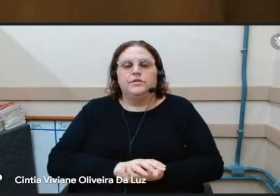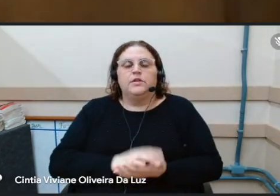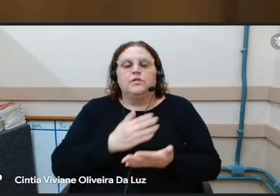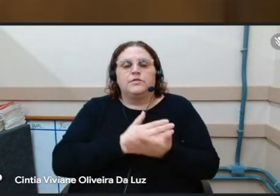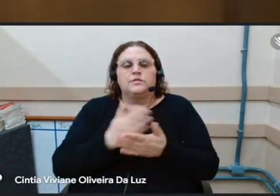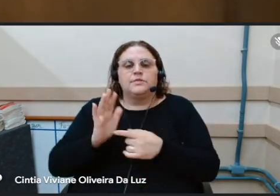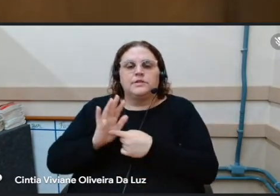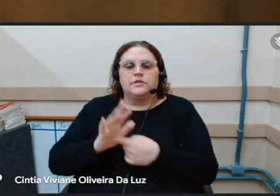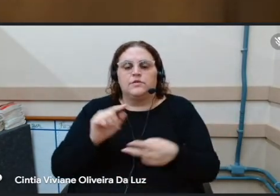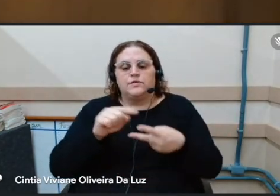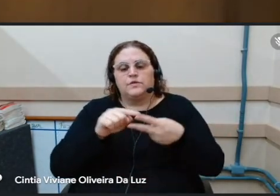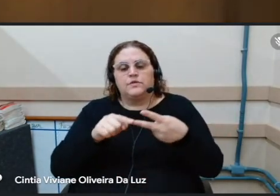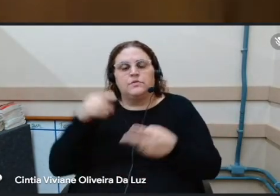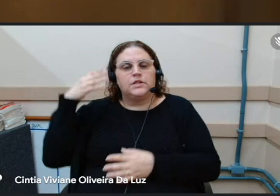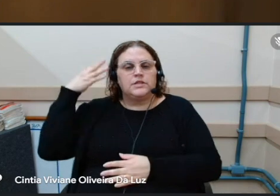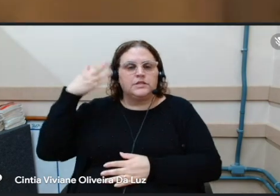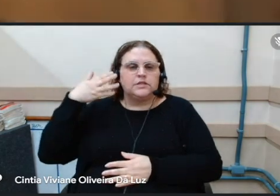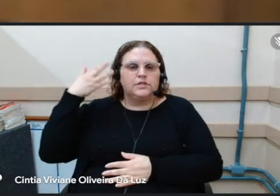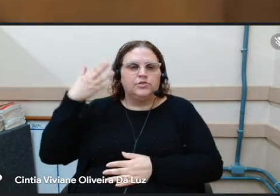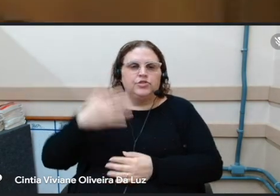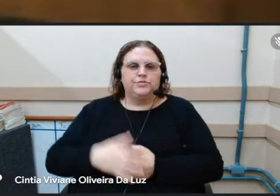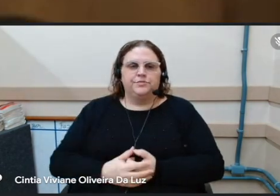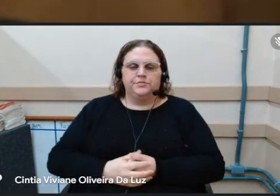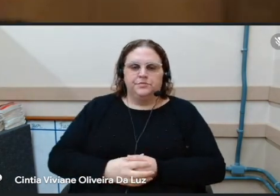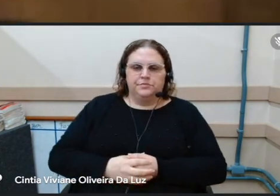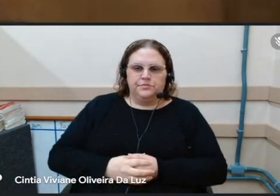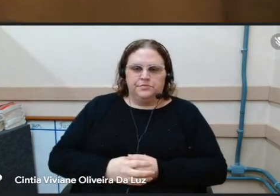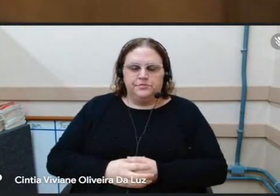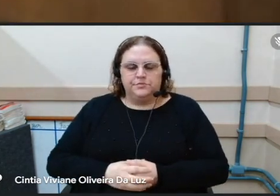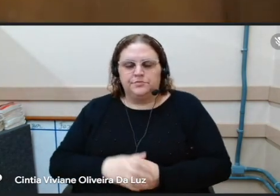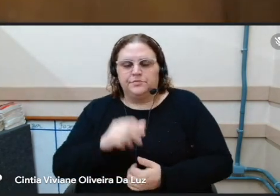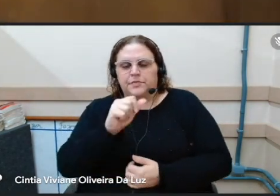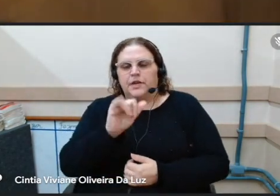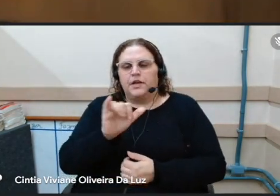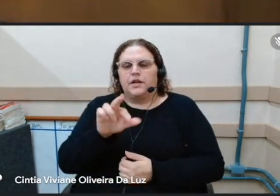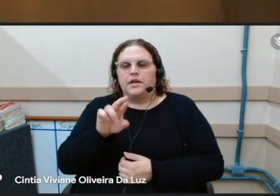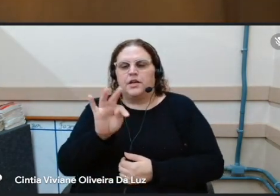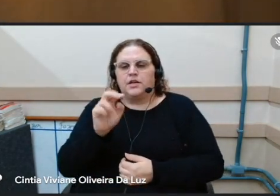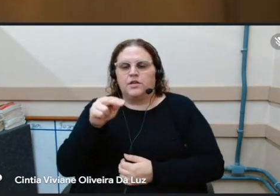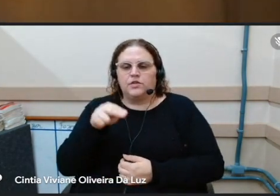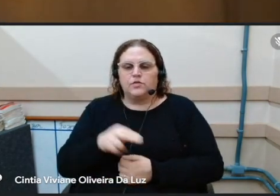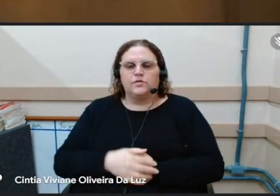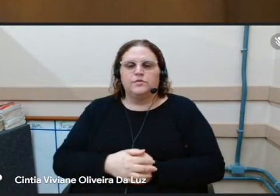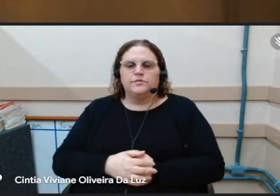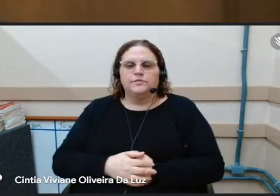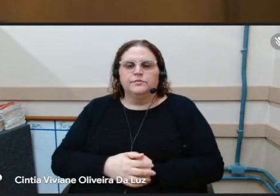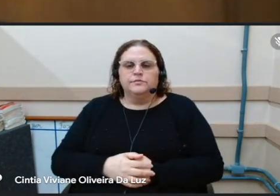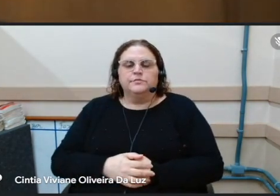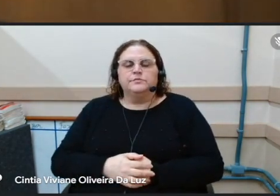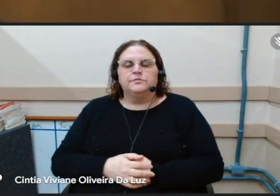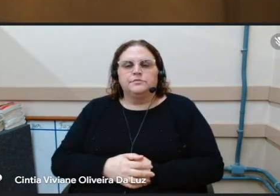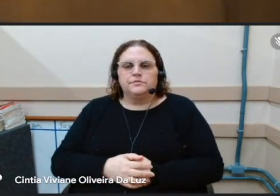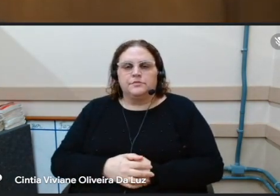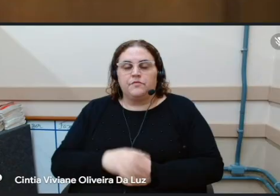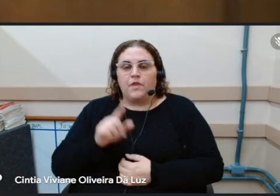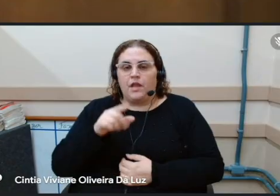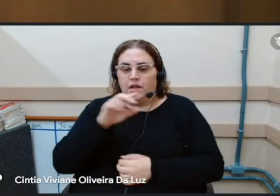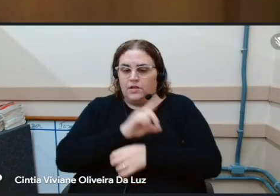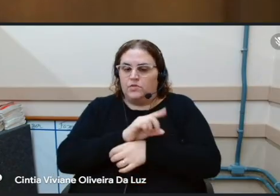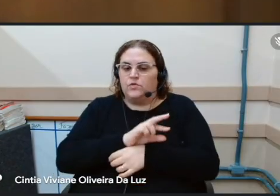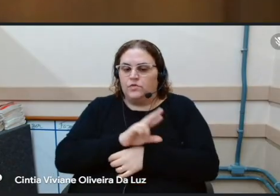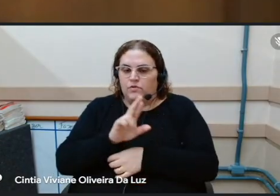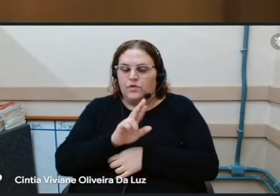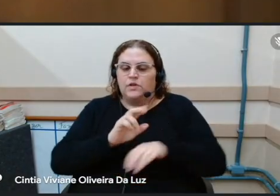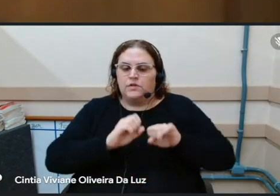os nossos dois palestrantes Airton tomasoni dos Santos é doutor em educação pela